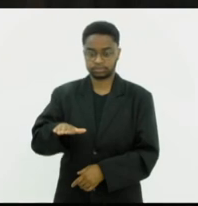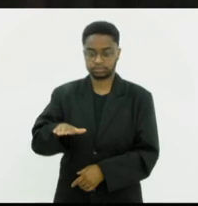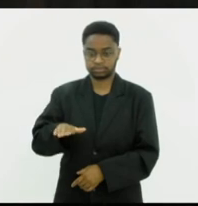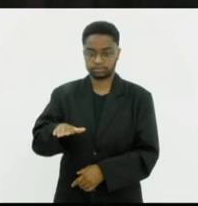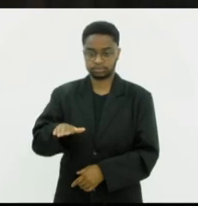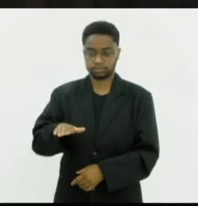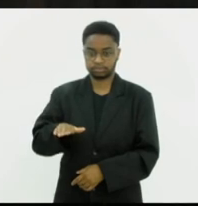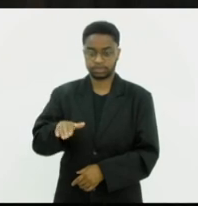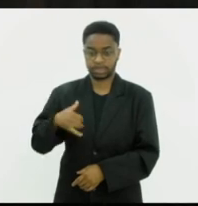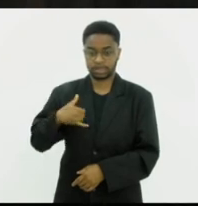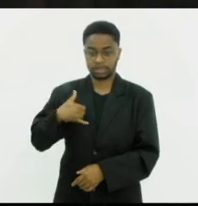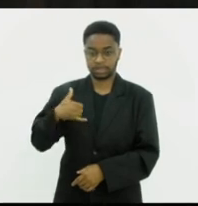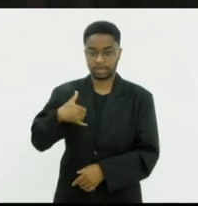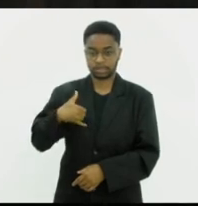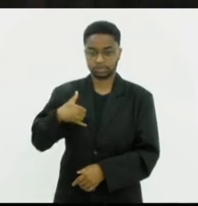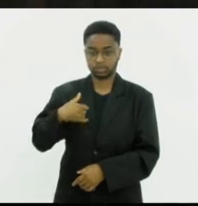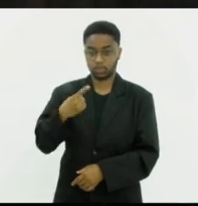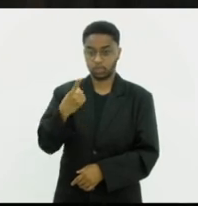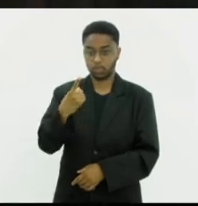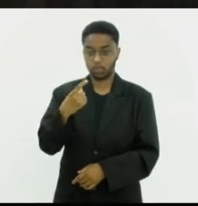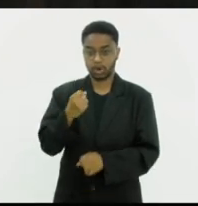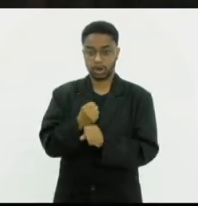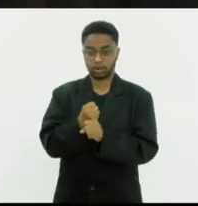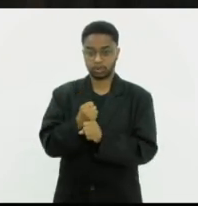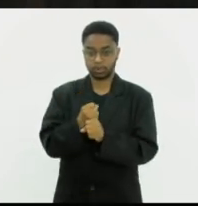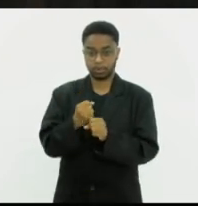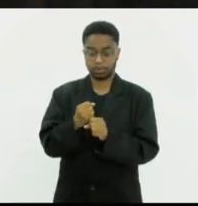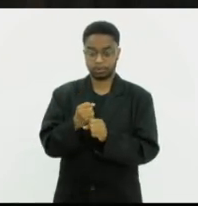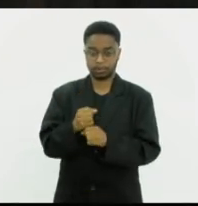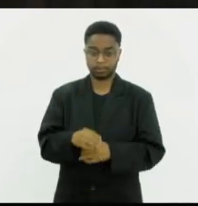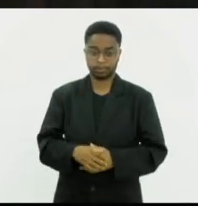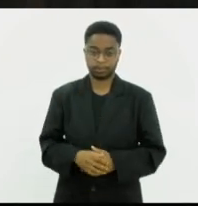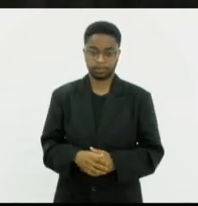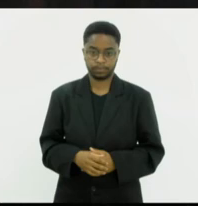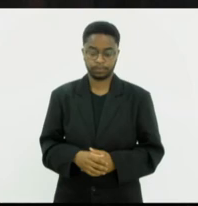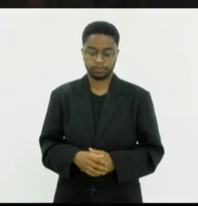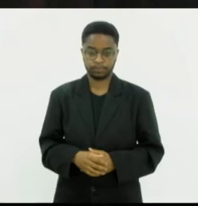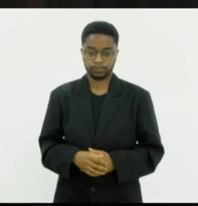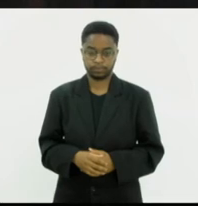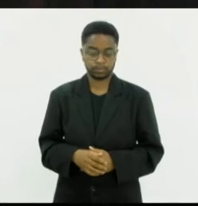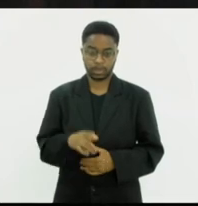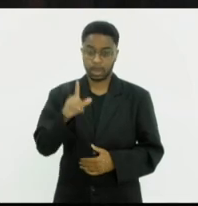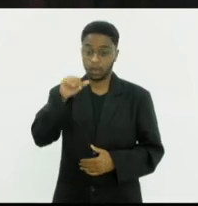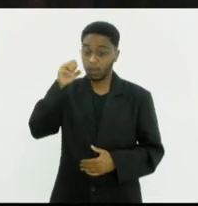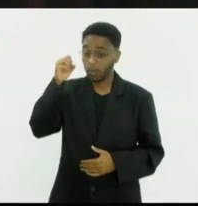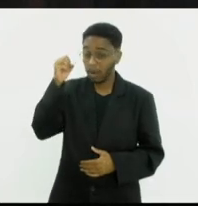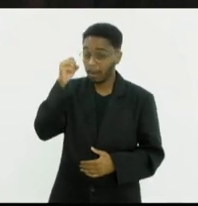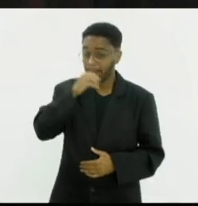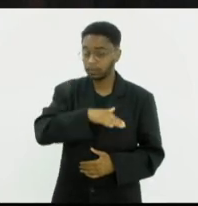possivelmente com menos de um ano. Isto é de uma barbaridade